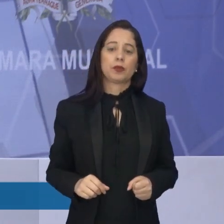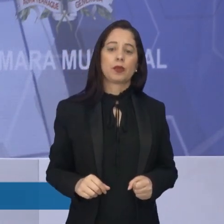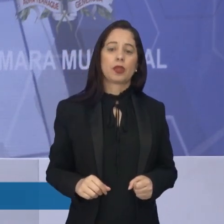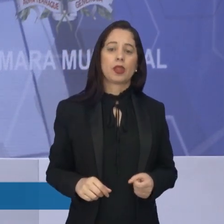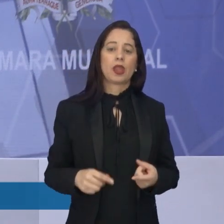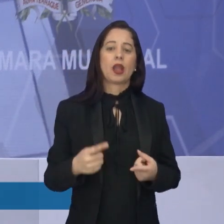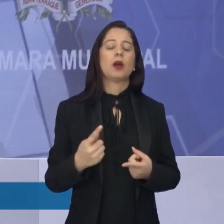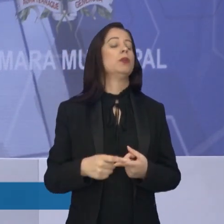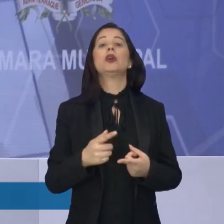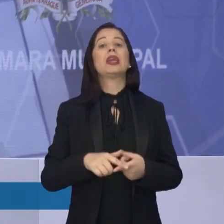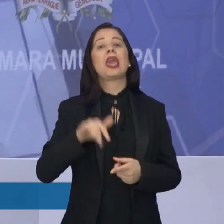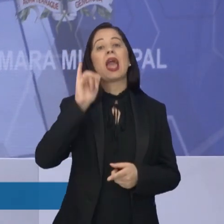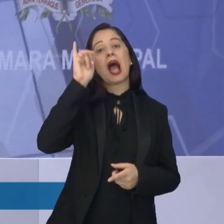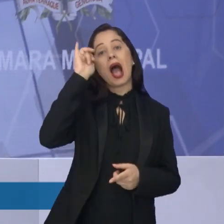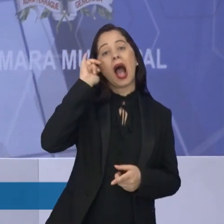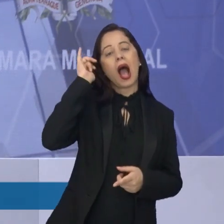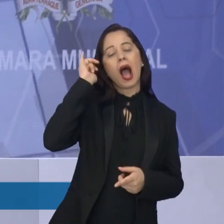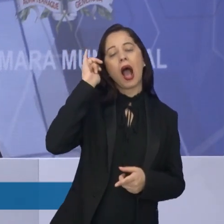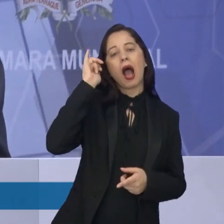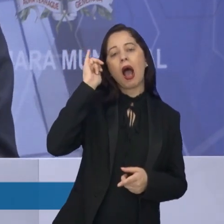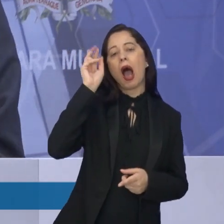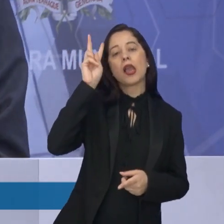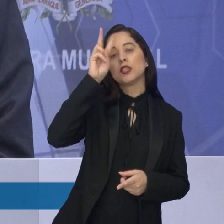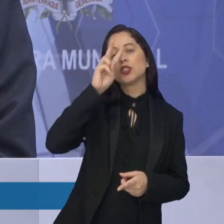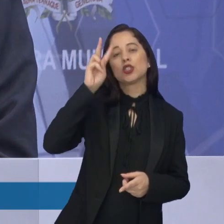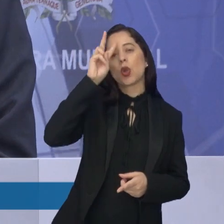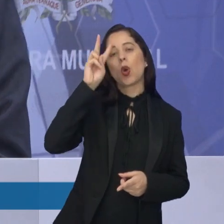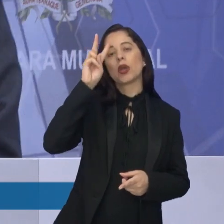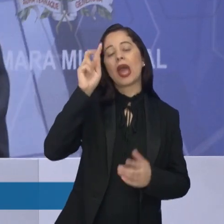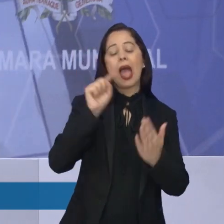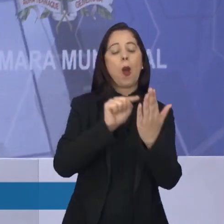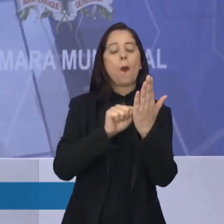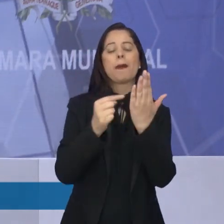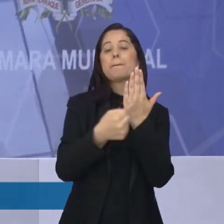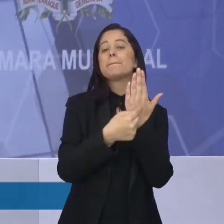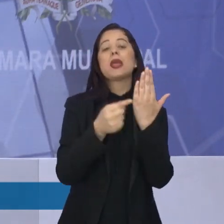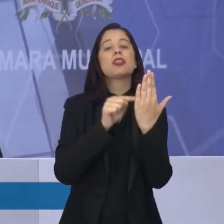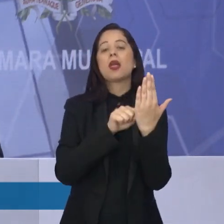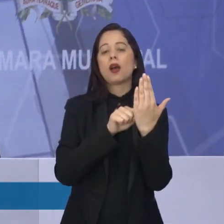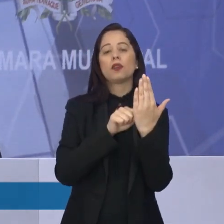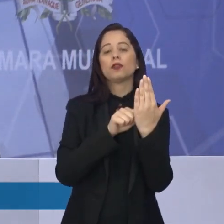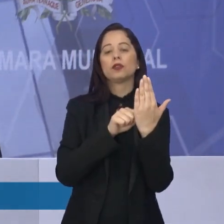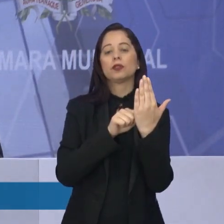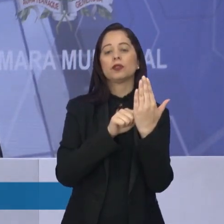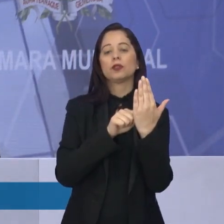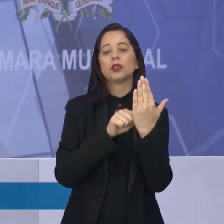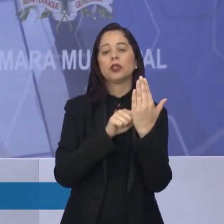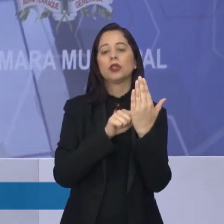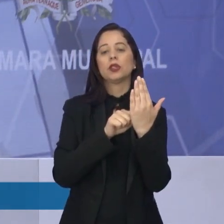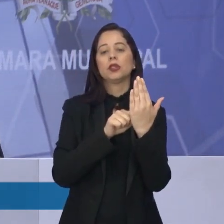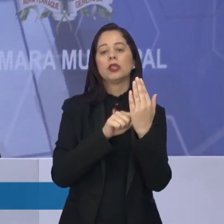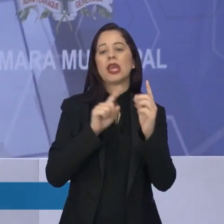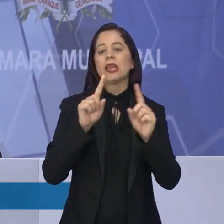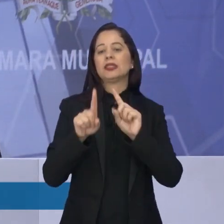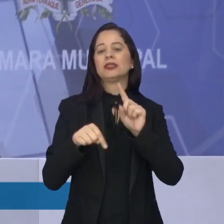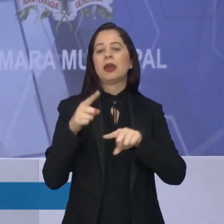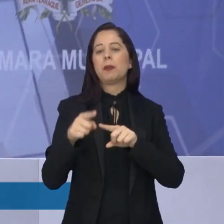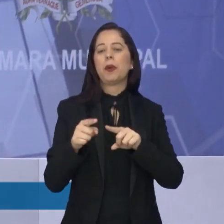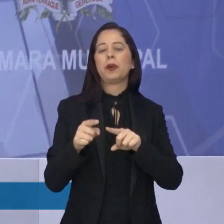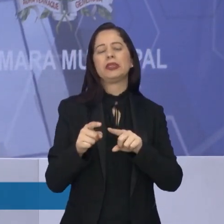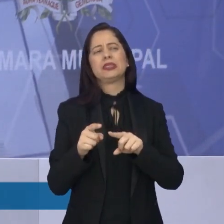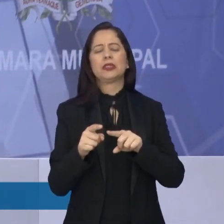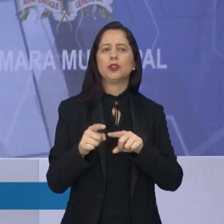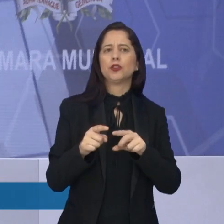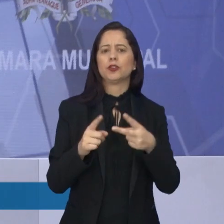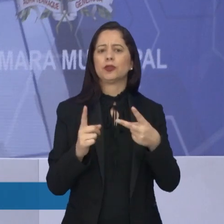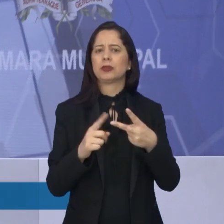uma bela metáfora da minha relação com São José dos Campos. E depois eu vou fazer uma demanda, que é uma coisa que pode parecer